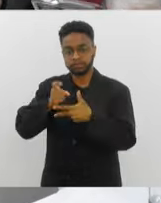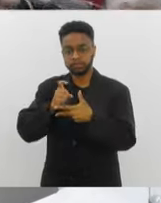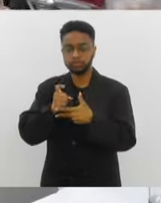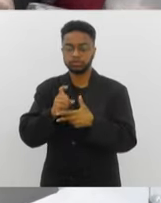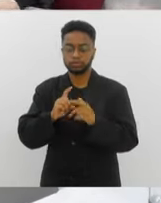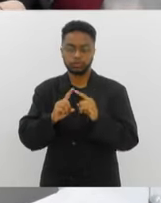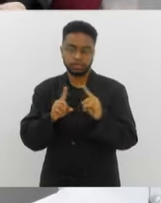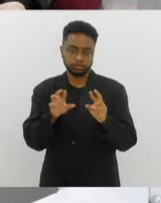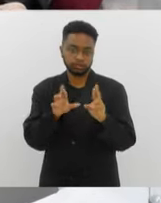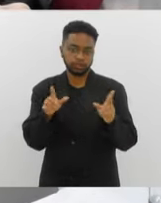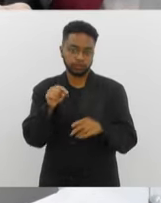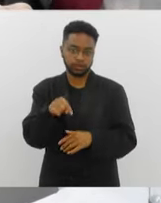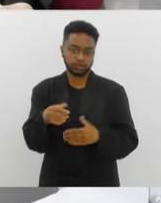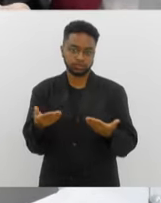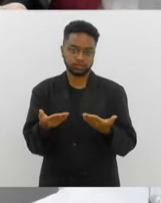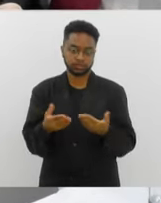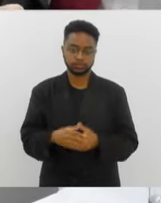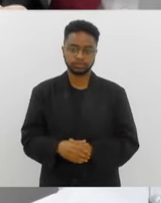Deputada Célia.